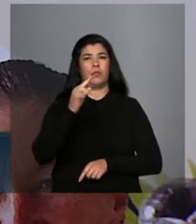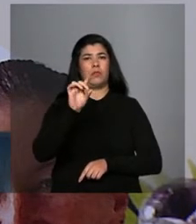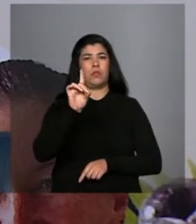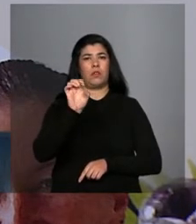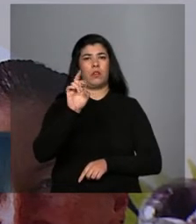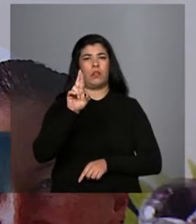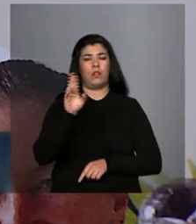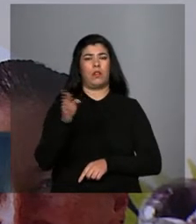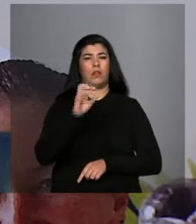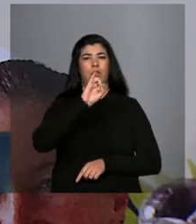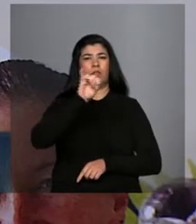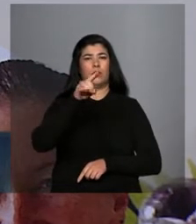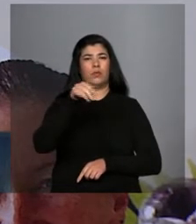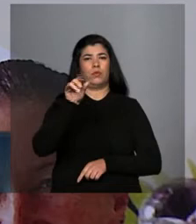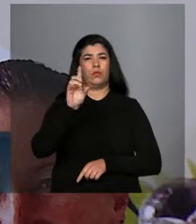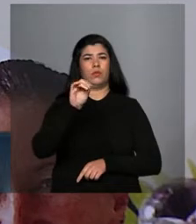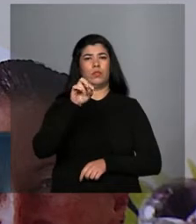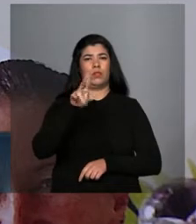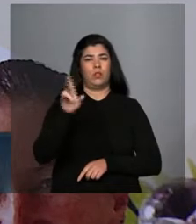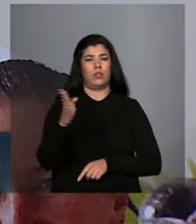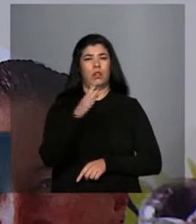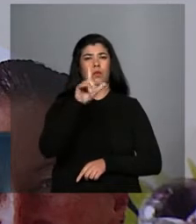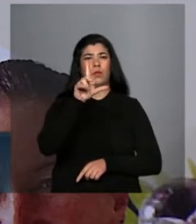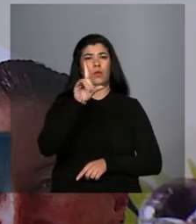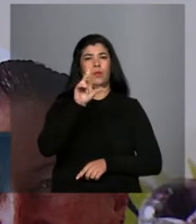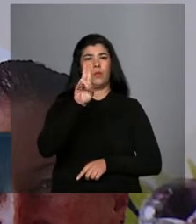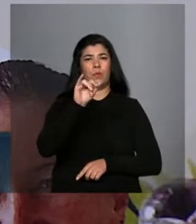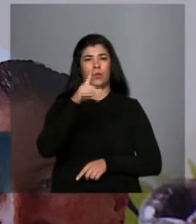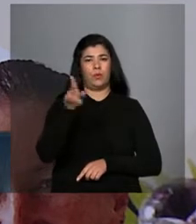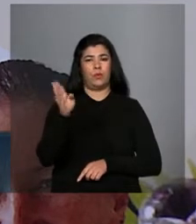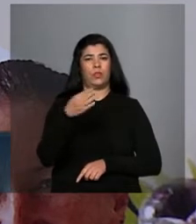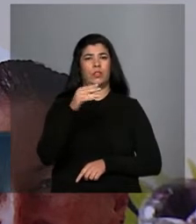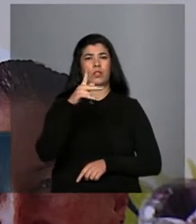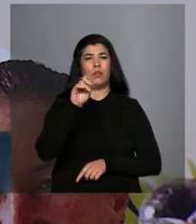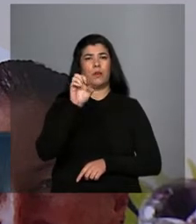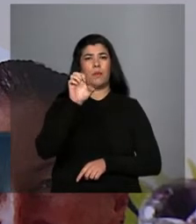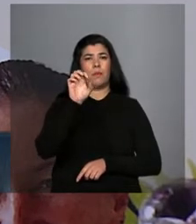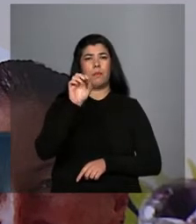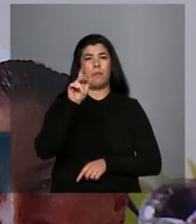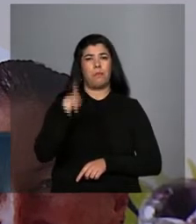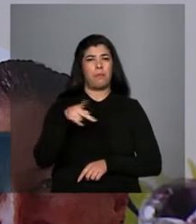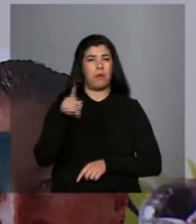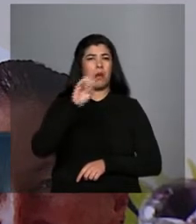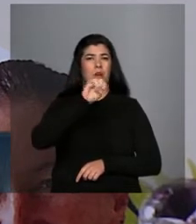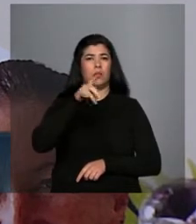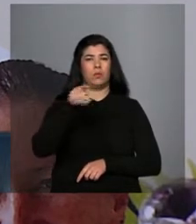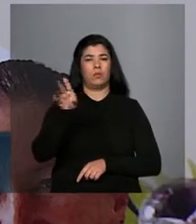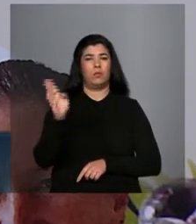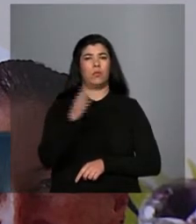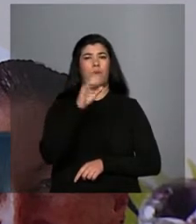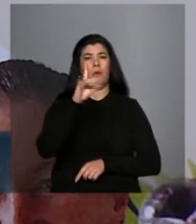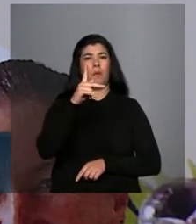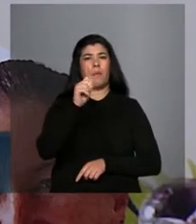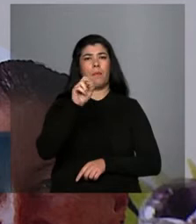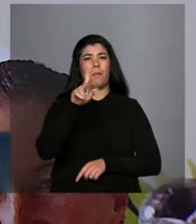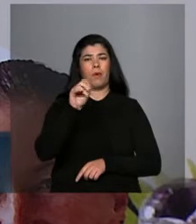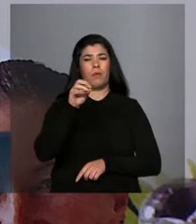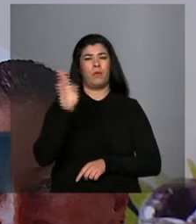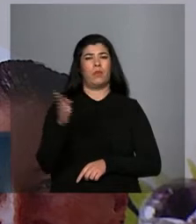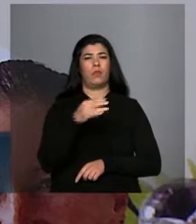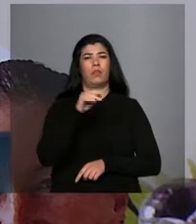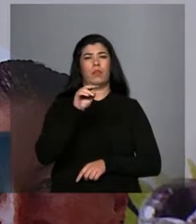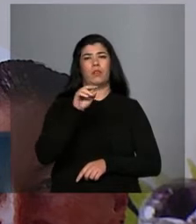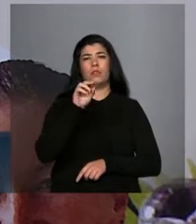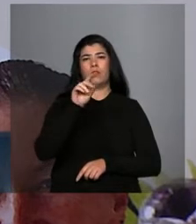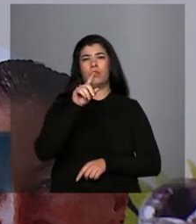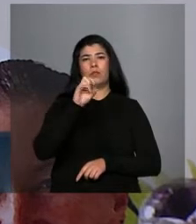João Daniel, Luiz Couto, Misael Varela, Padre João, Paulão, Valmir Assunção, Zé